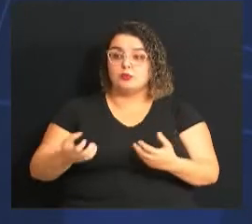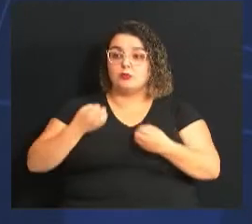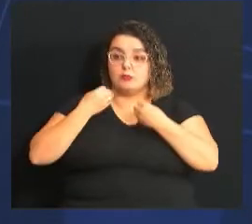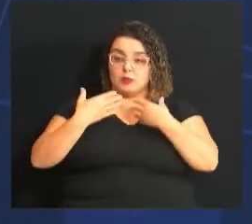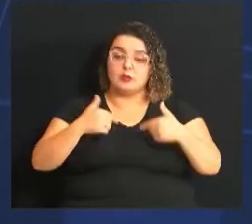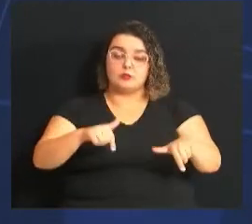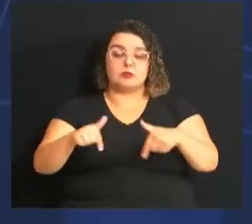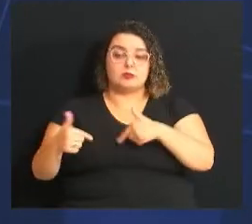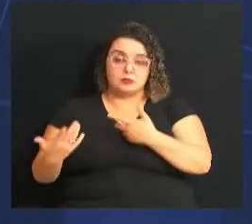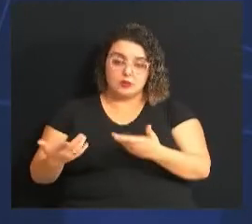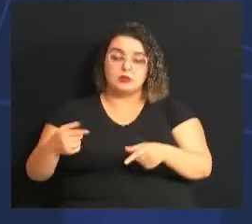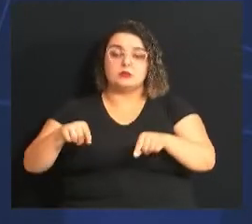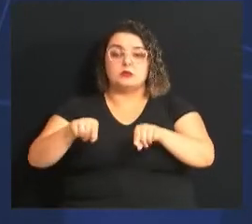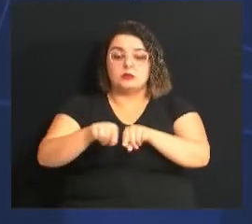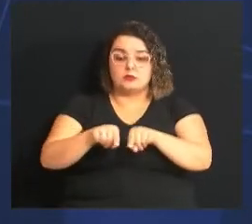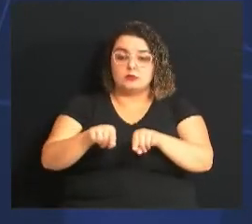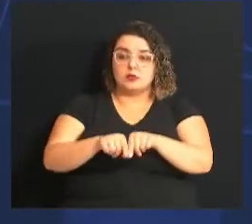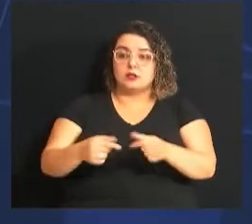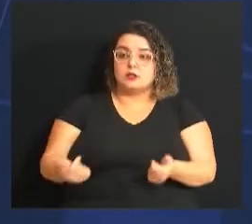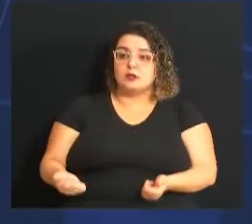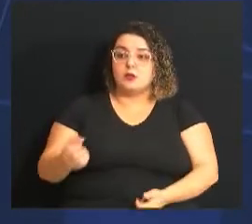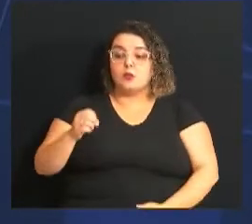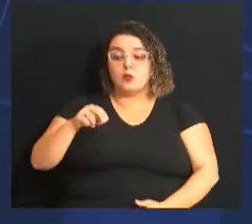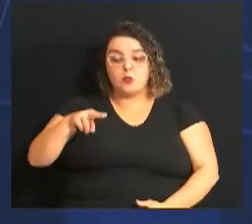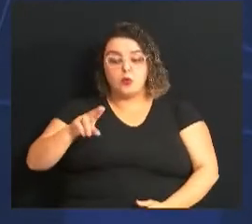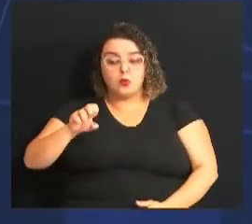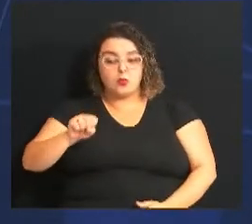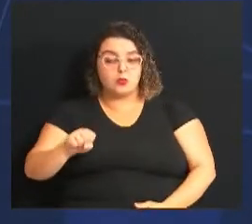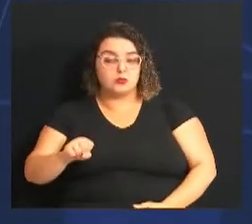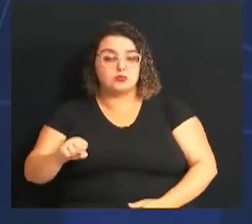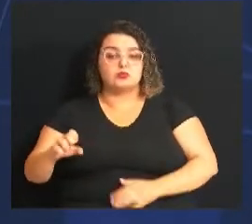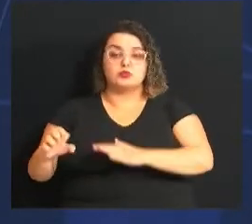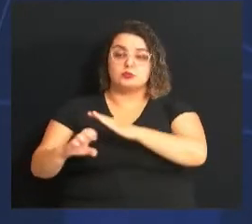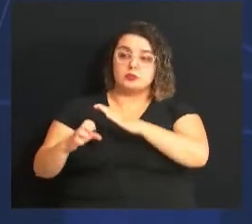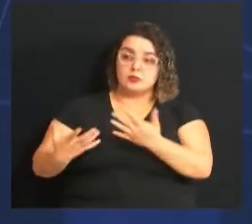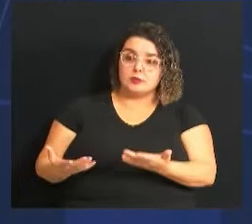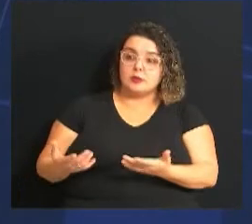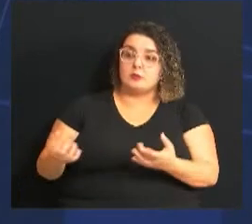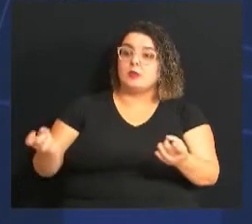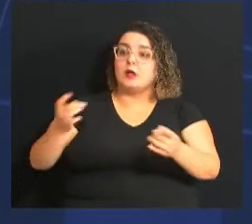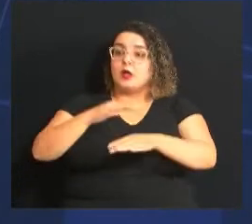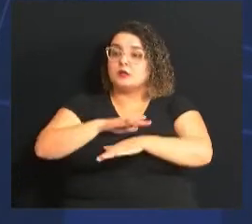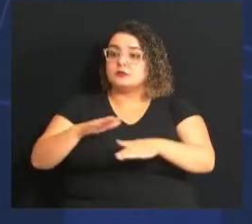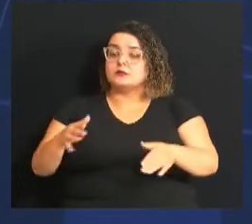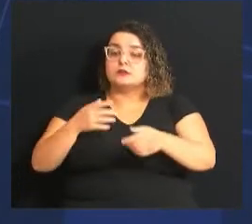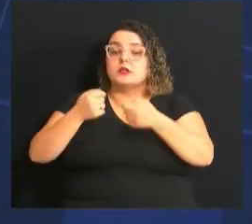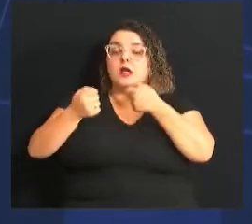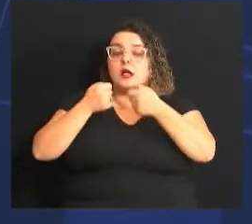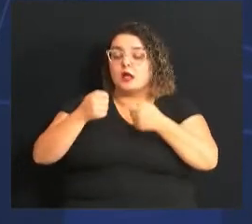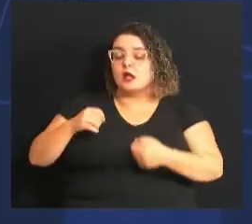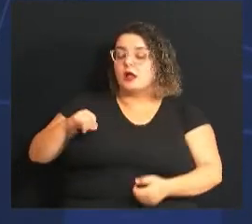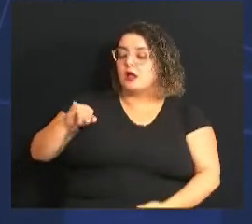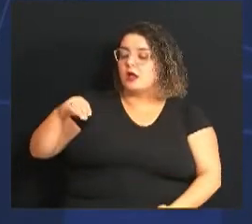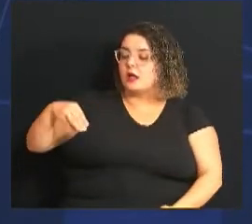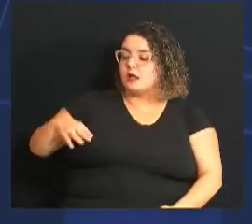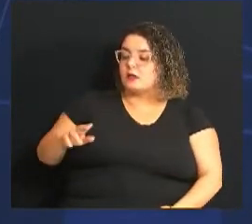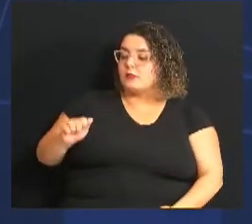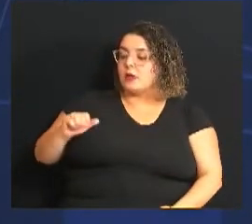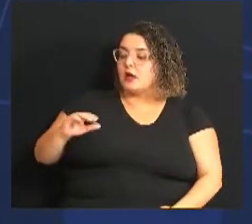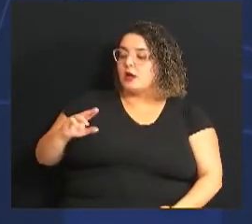também para que não cause um ônus para essa empresa. Para a gente poder encerrar, Imaculada, Esse esquema, ele pode